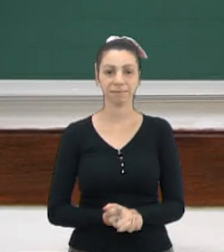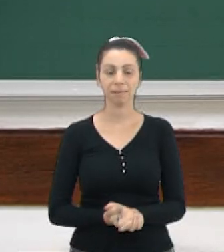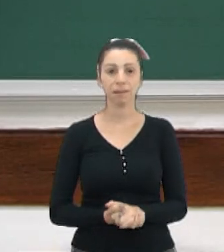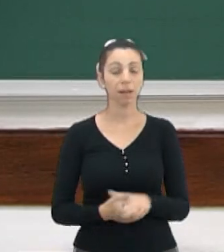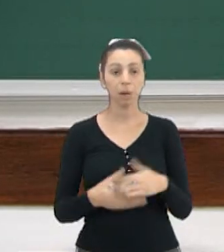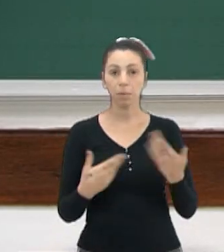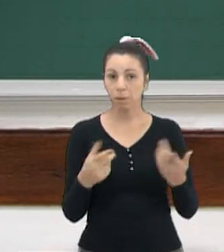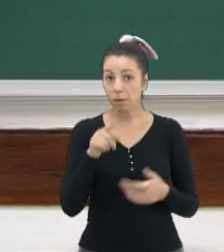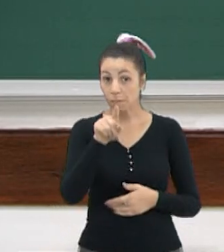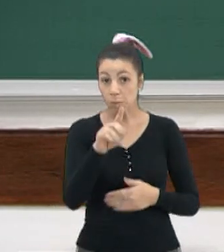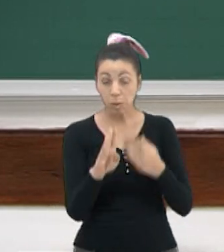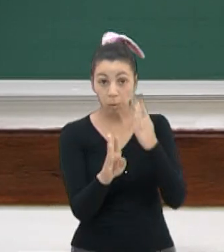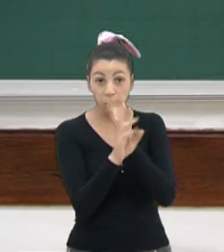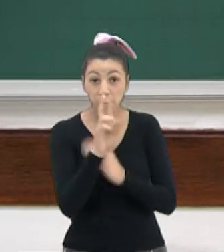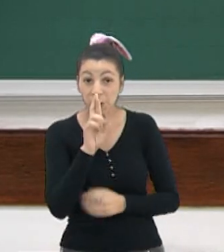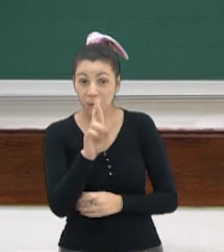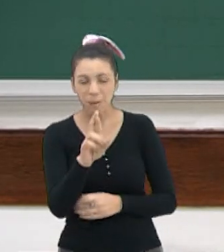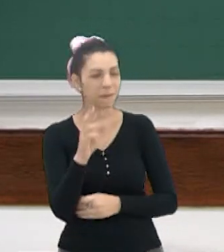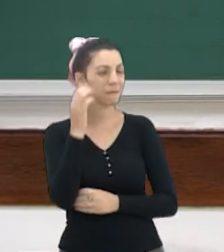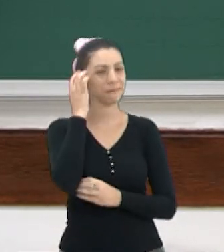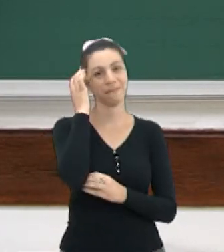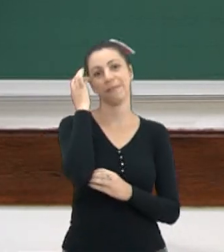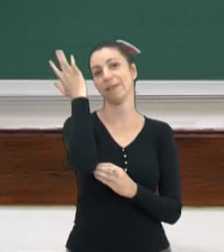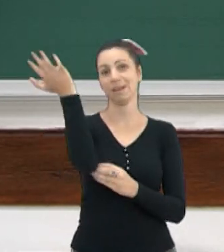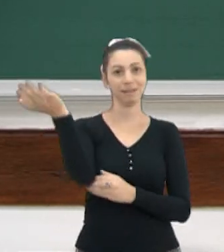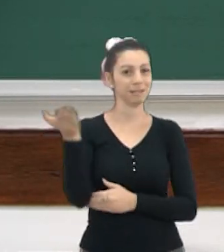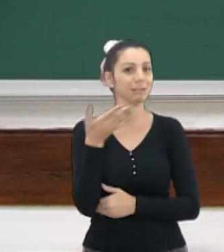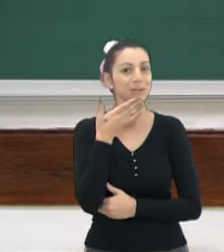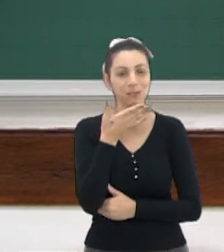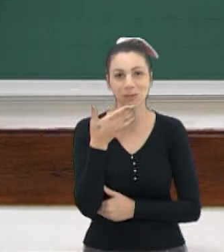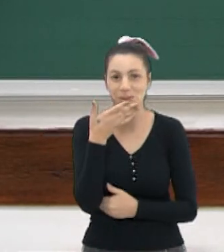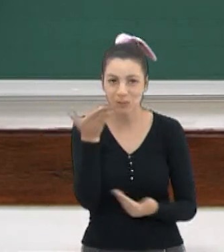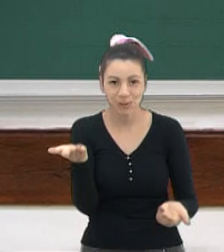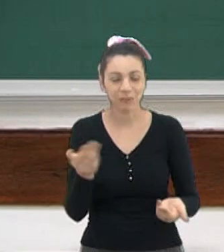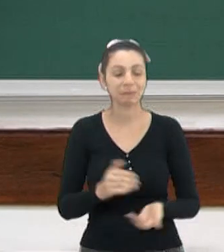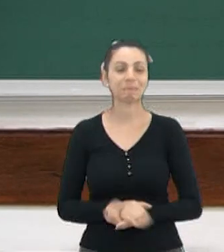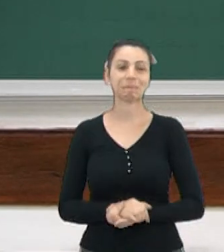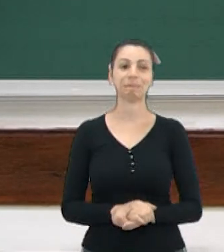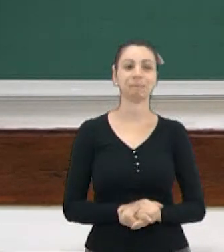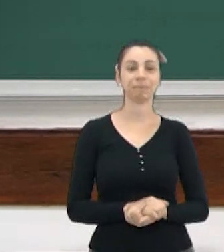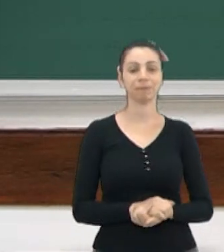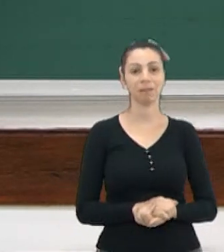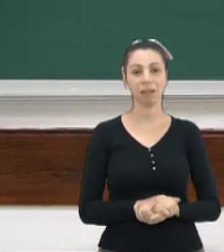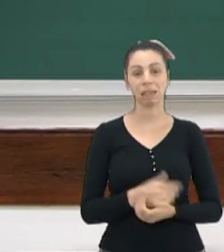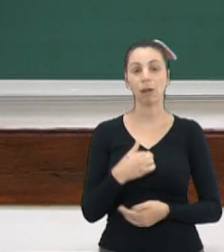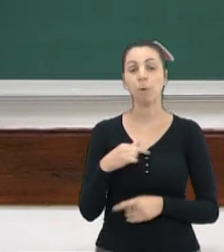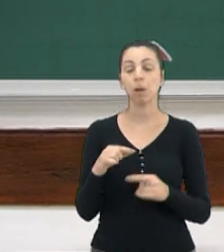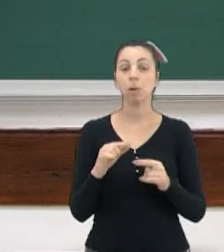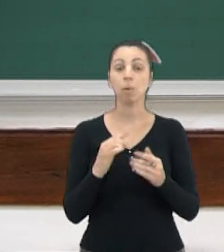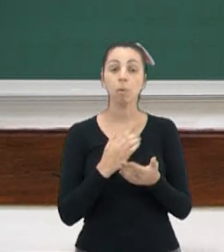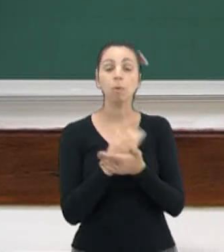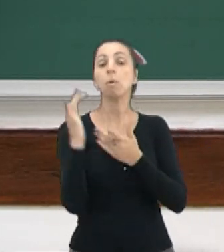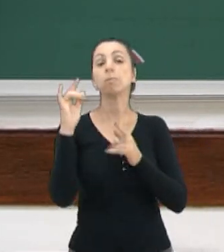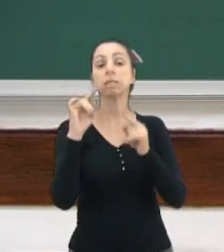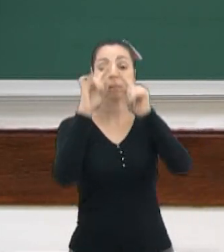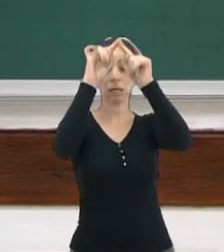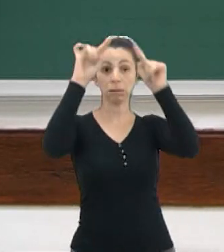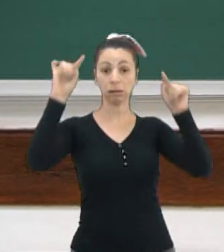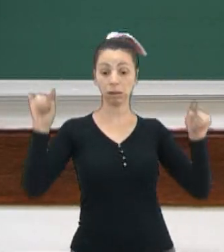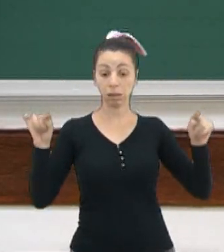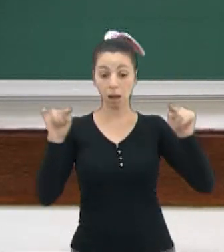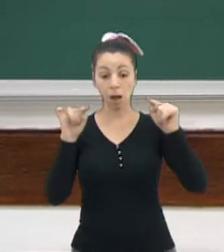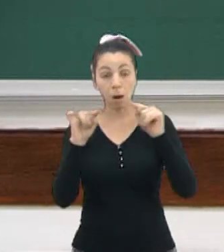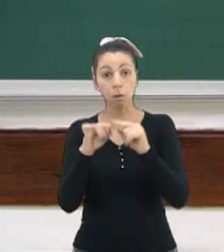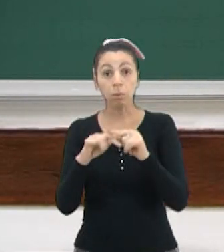que vocês resolveram? Fácil, né, gente? Então, veja, se eu comecei por aquele triângulo que me dá maior número de informação, eu